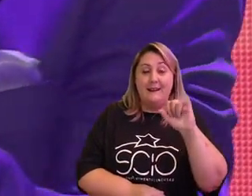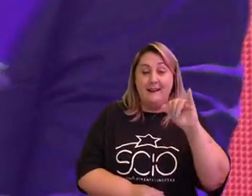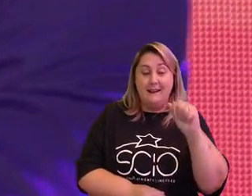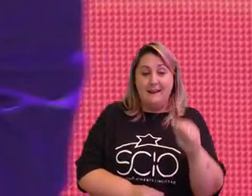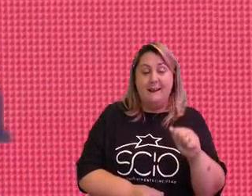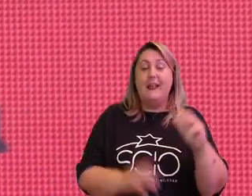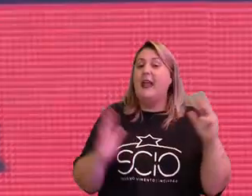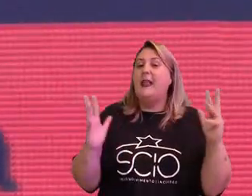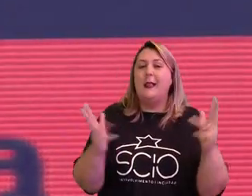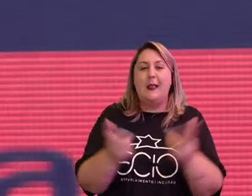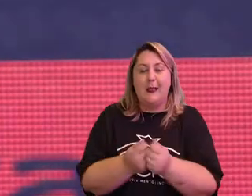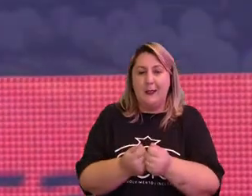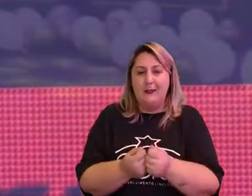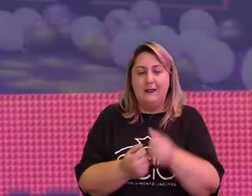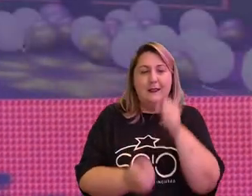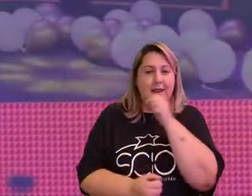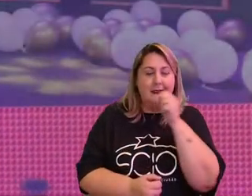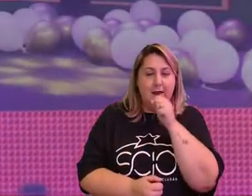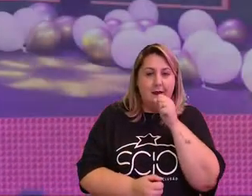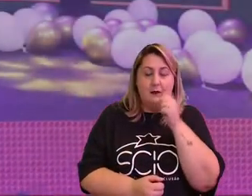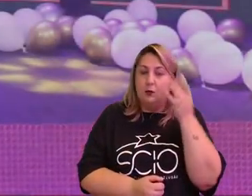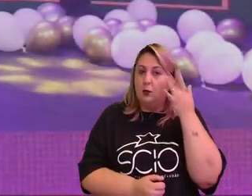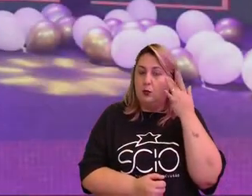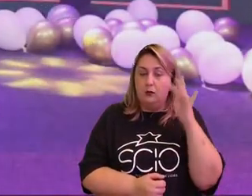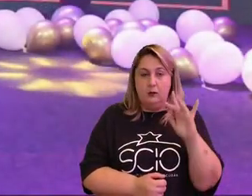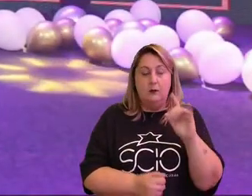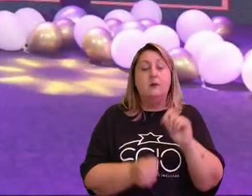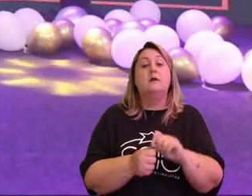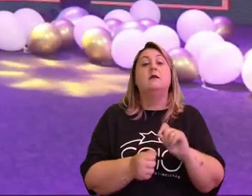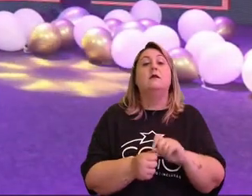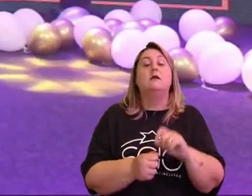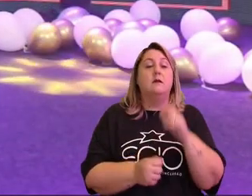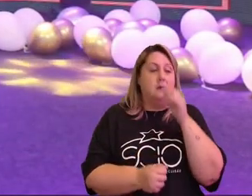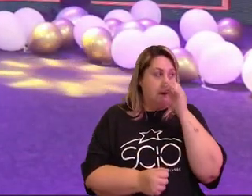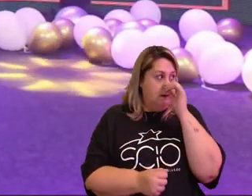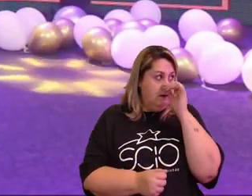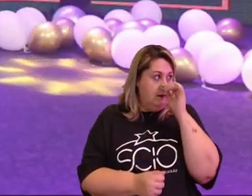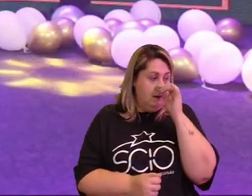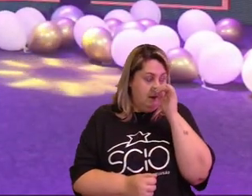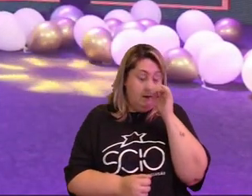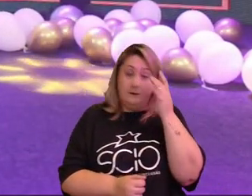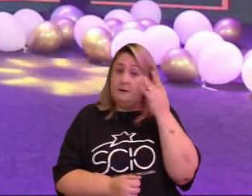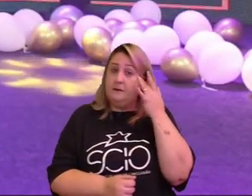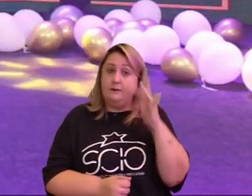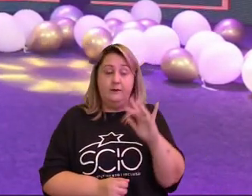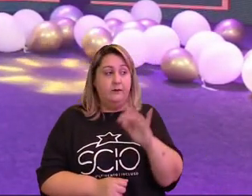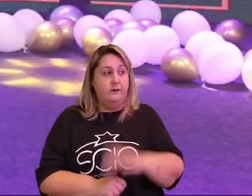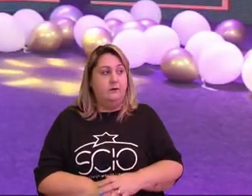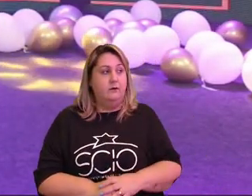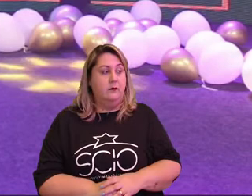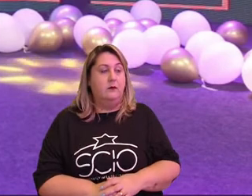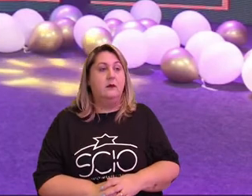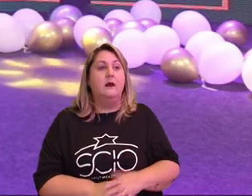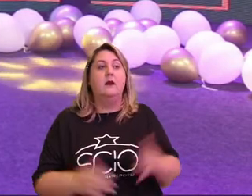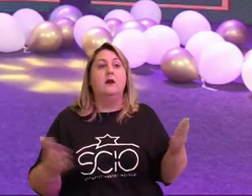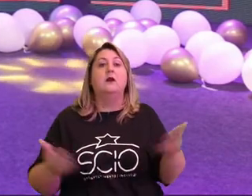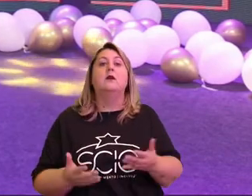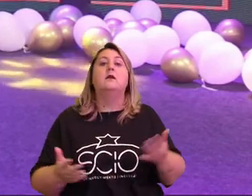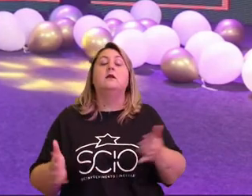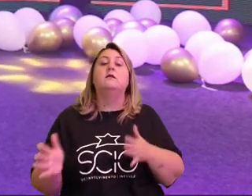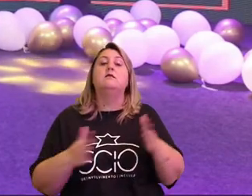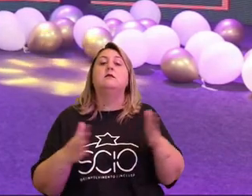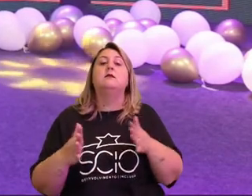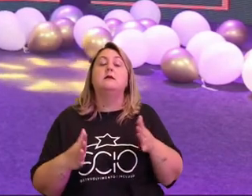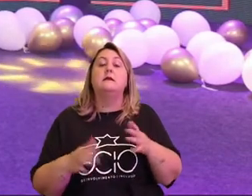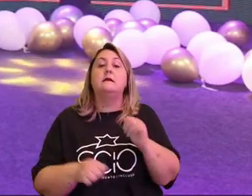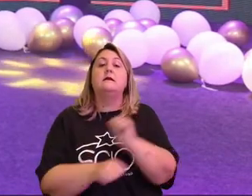a todos vocês. Cantor, eu não sei o que você vai fazer. Eu também não. Não sei. Agora sim, é aquele